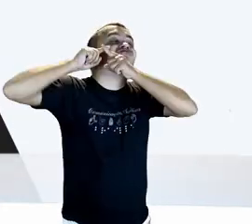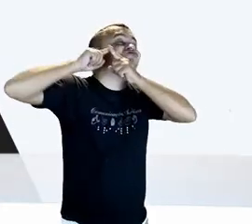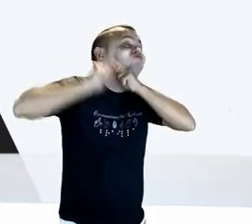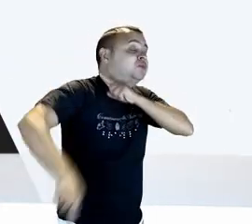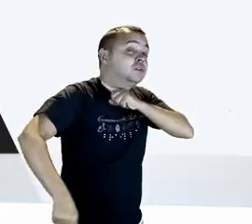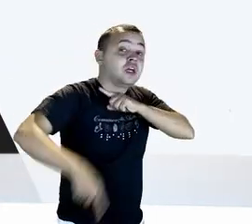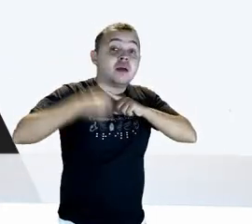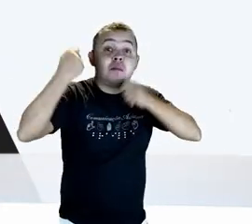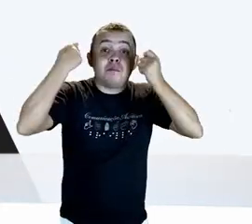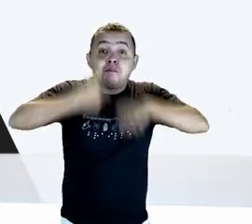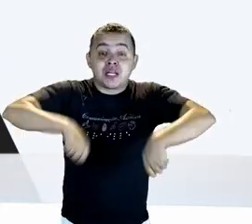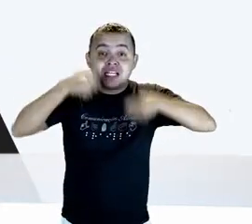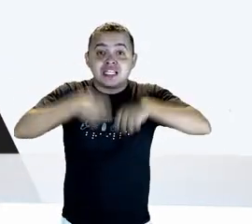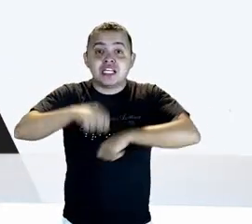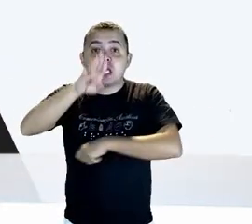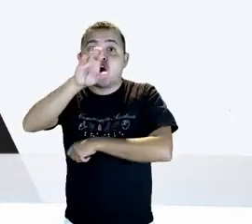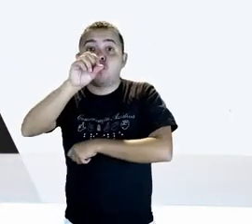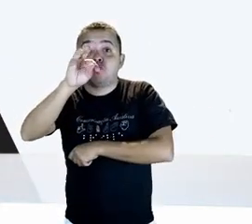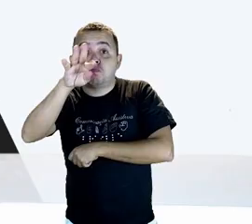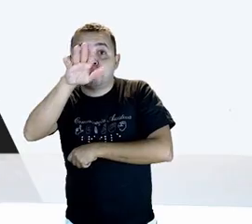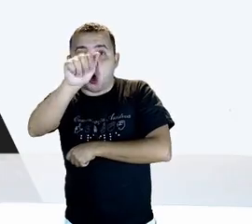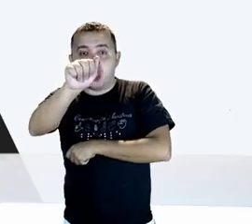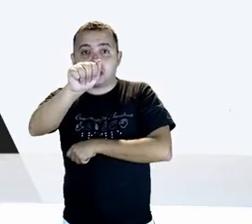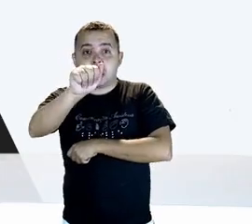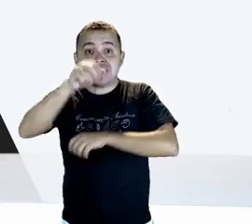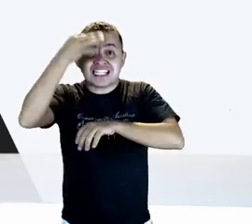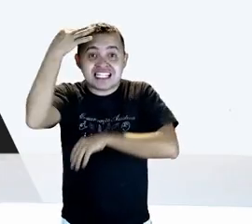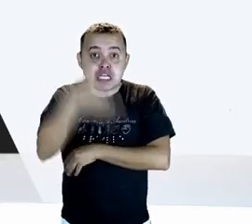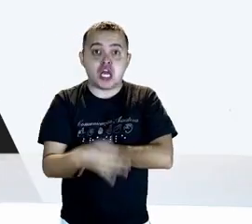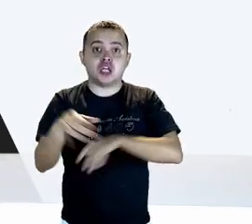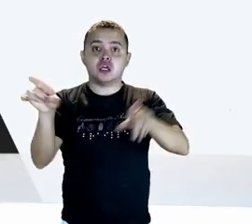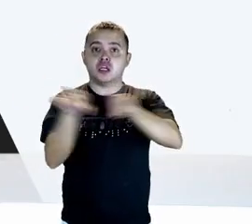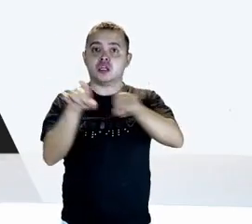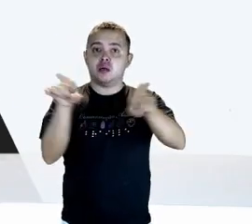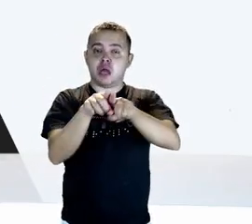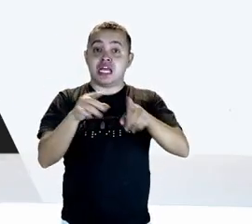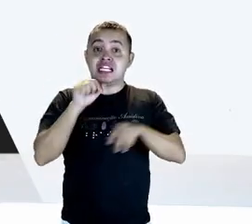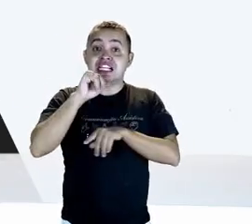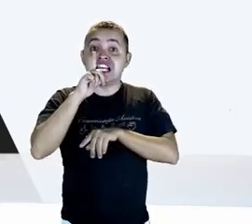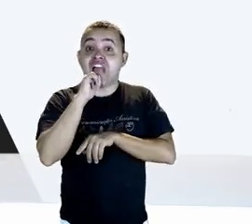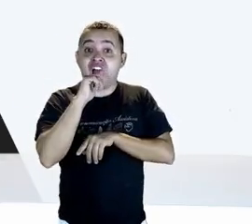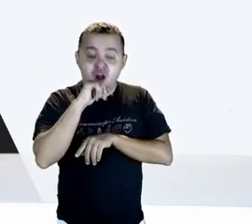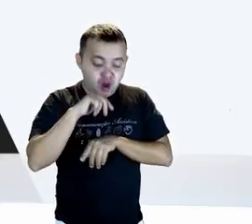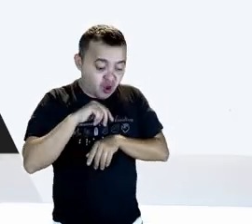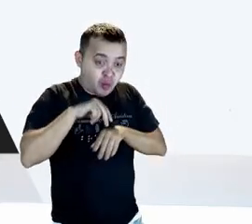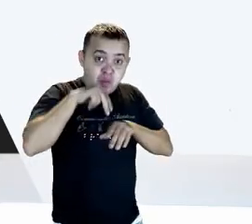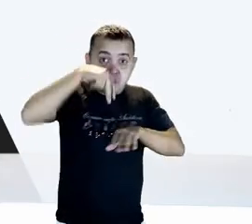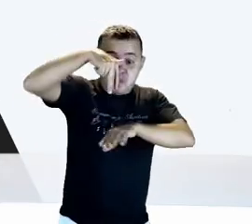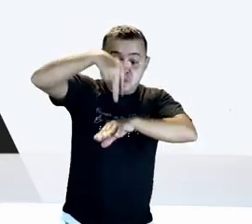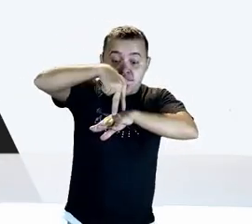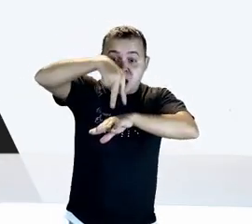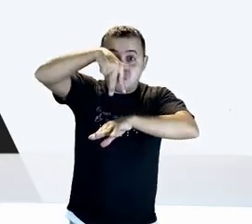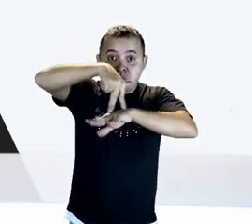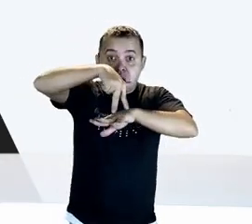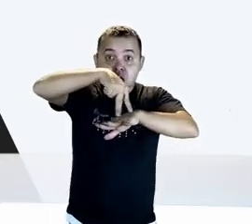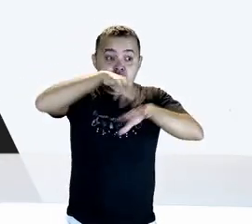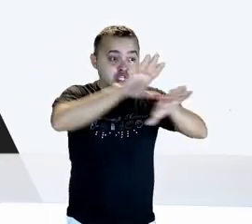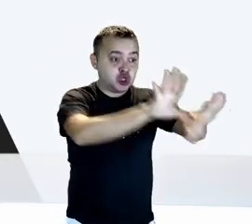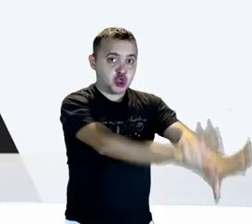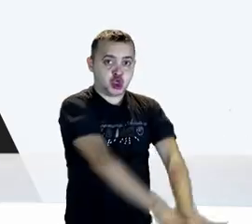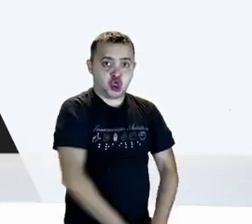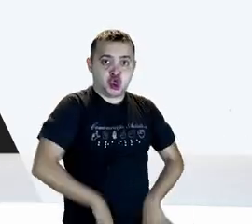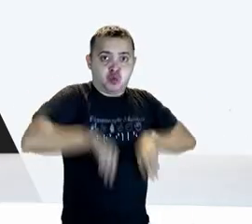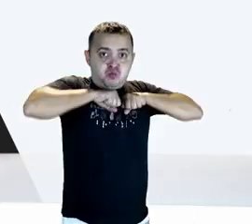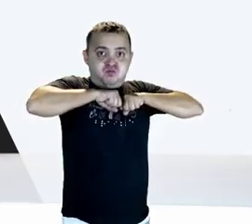usando botas com solado isolante. E é prioritário realizar